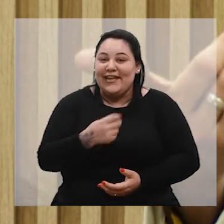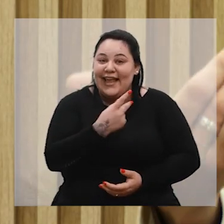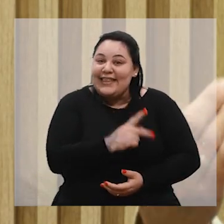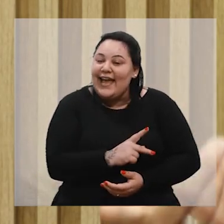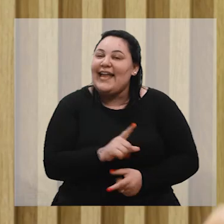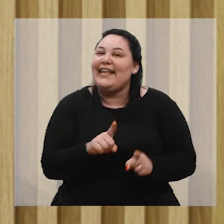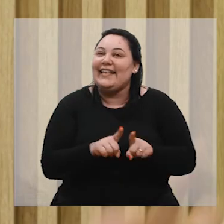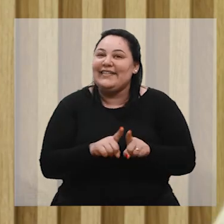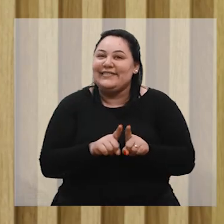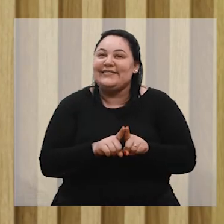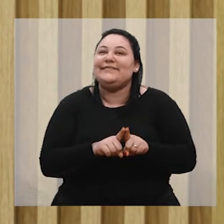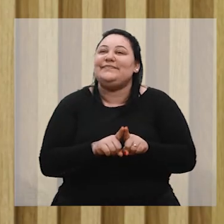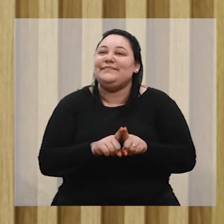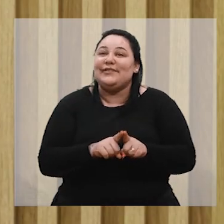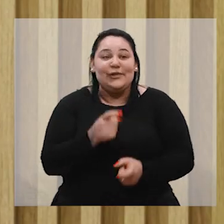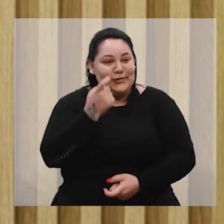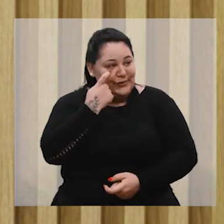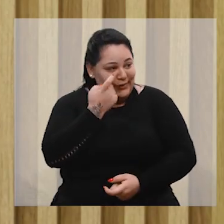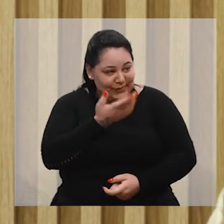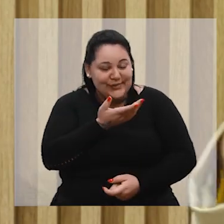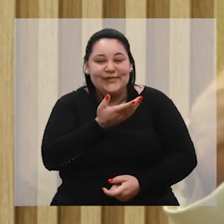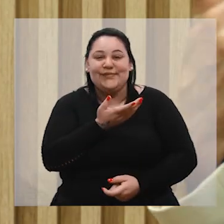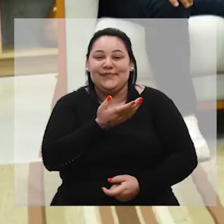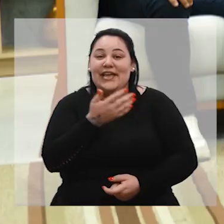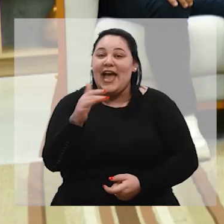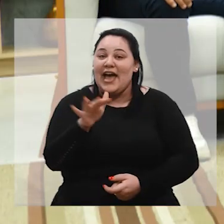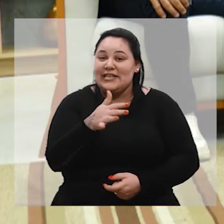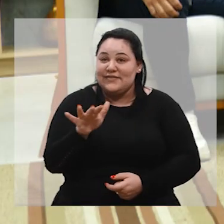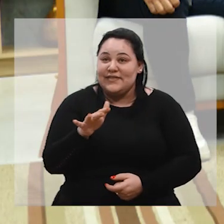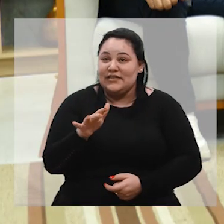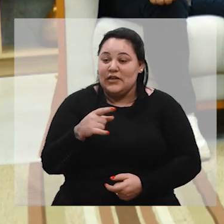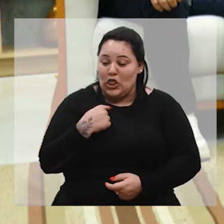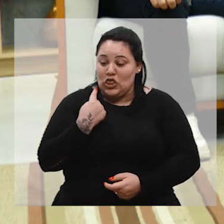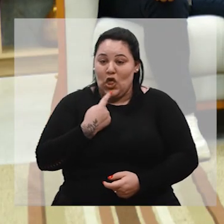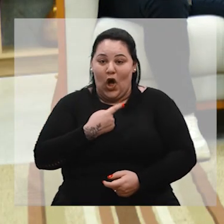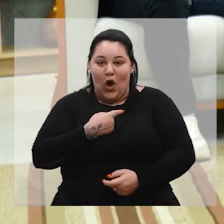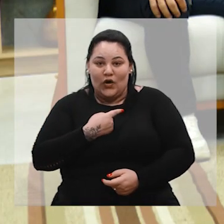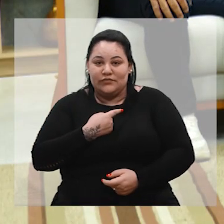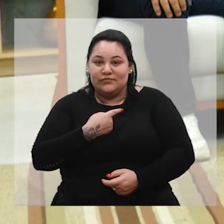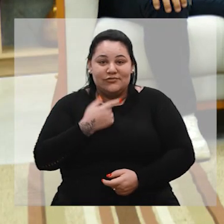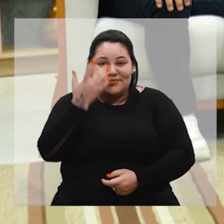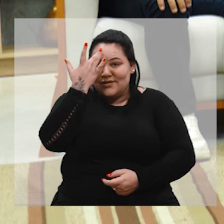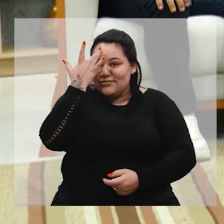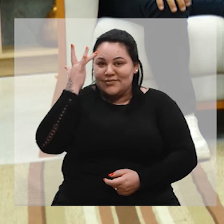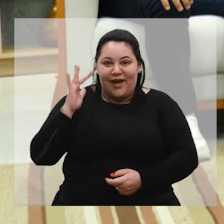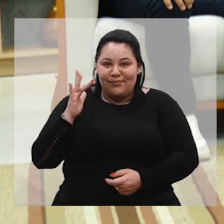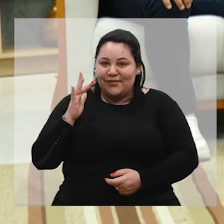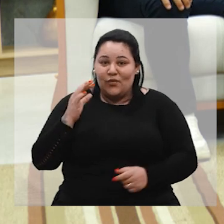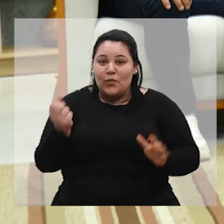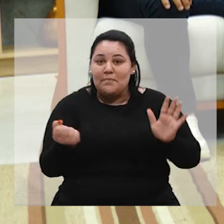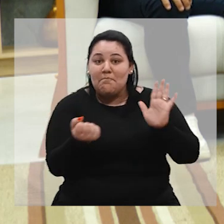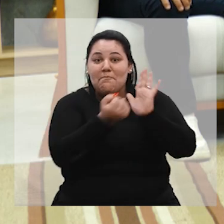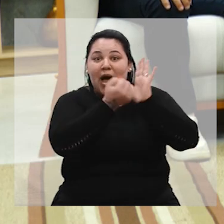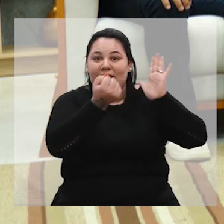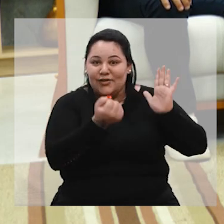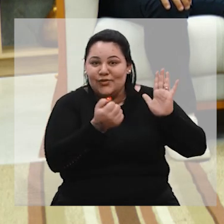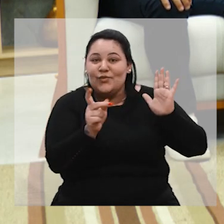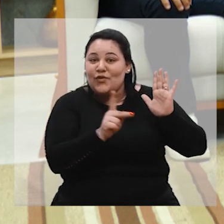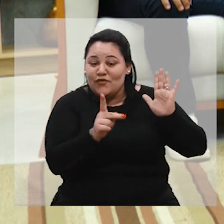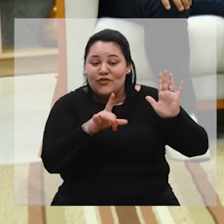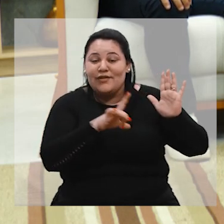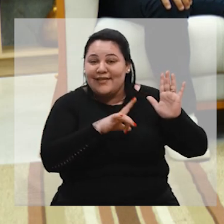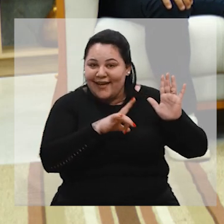bailarino de uma das filhas dela, inclusive. E eu falei, sim, tu viu? Não, e é isso que tu tá falando, às vezes a gente não tem